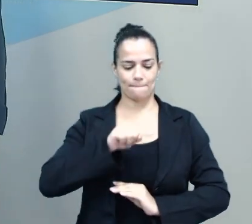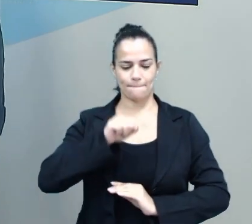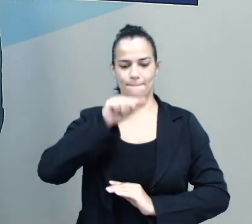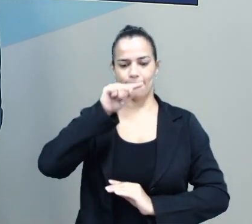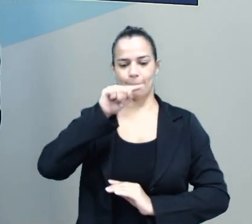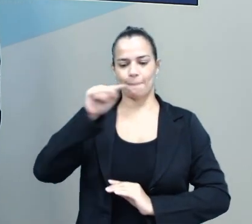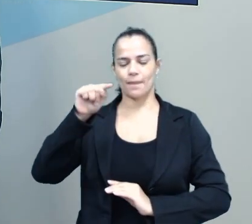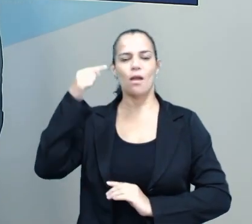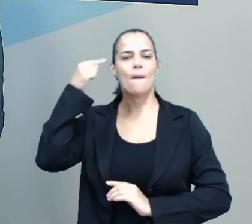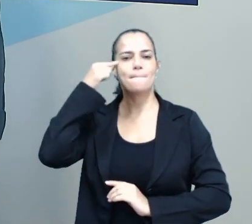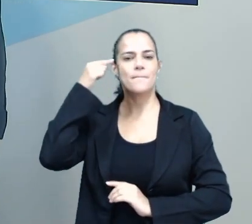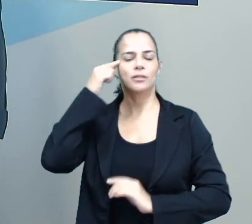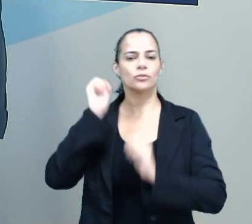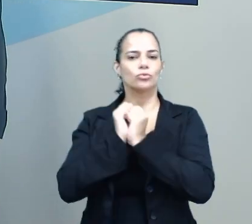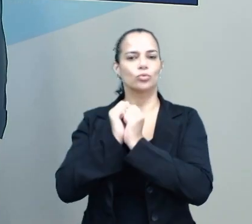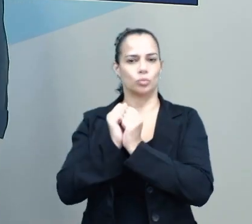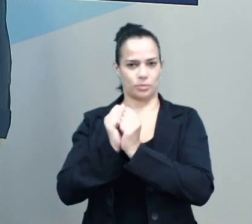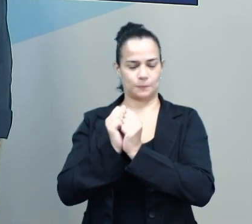Pense comigo, pense.